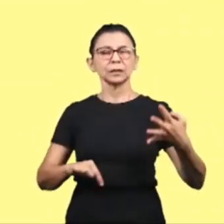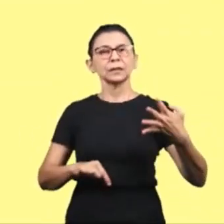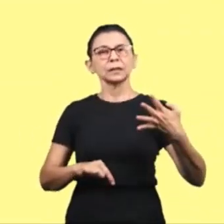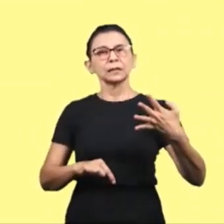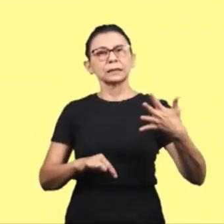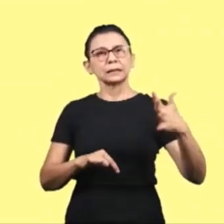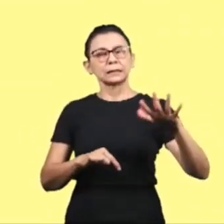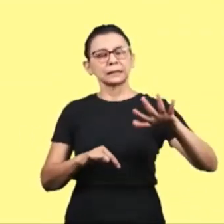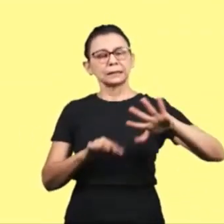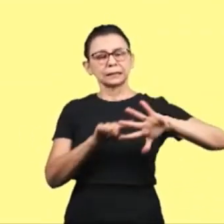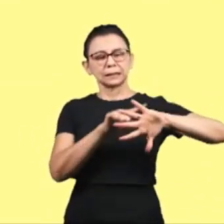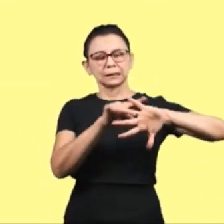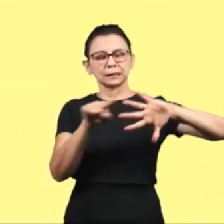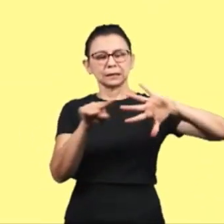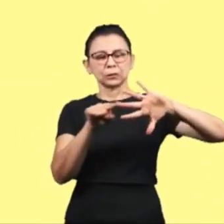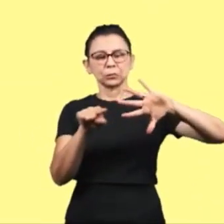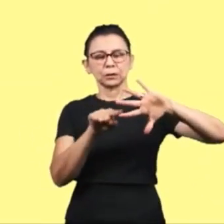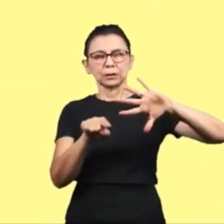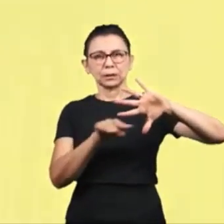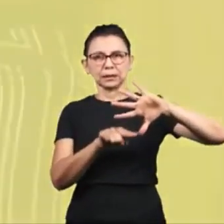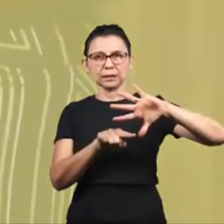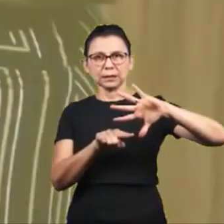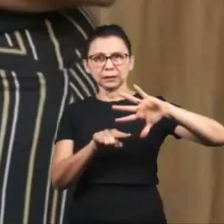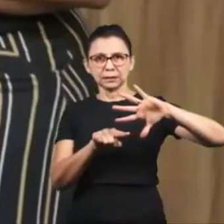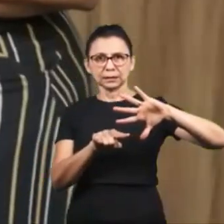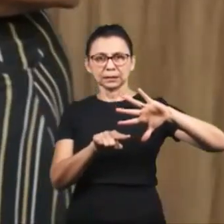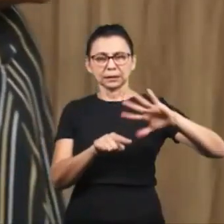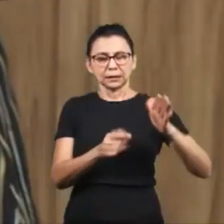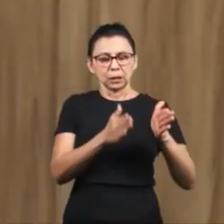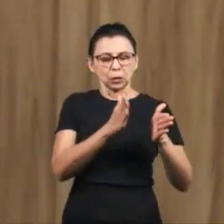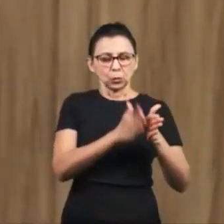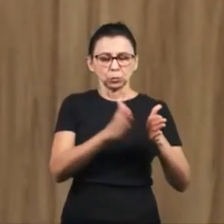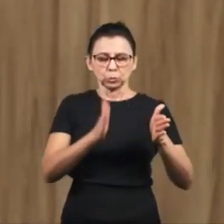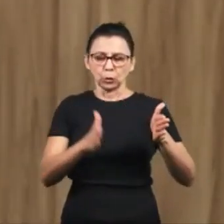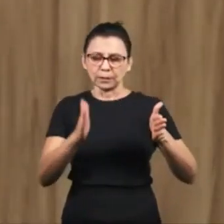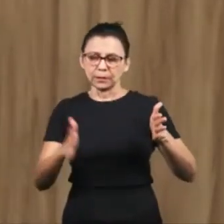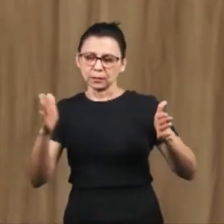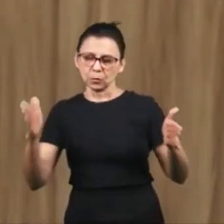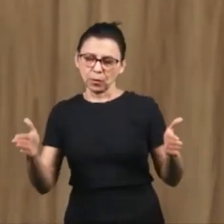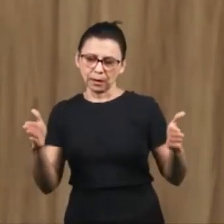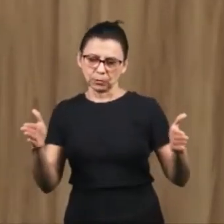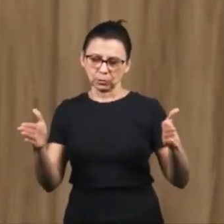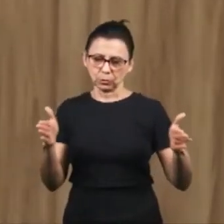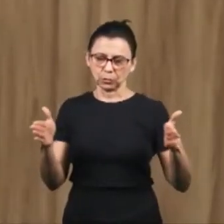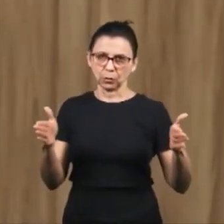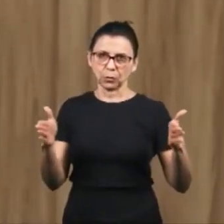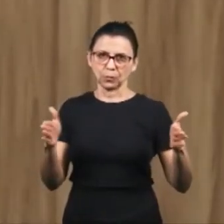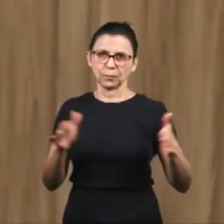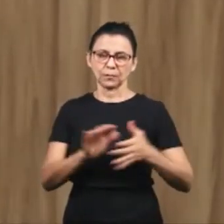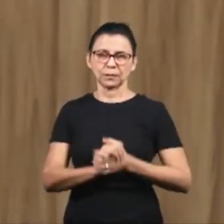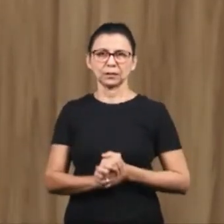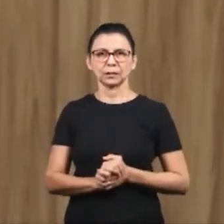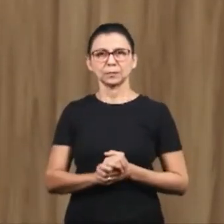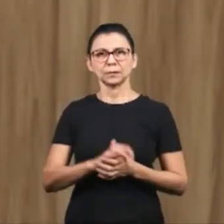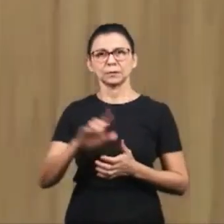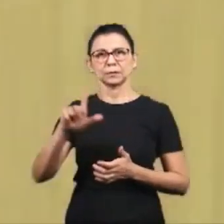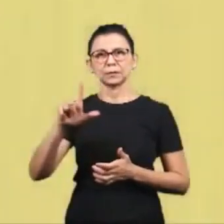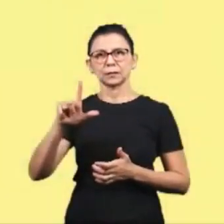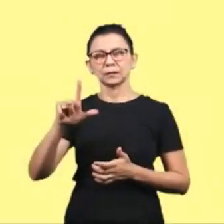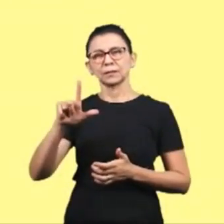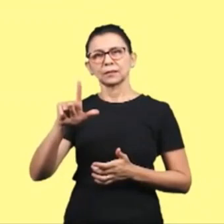linhas e 4 espaços aonde nós escrevemos a música. Aqui nós temos a clave de